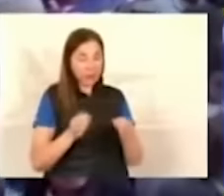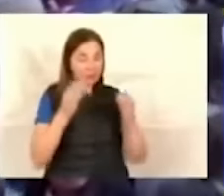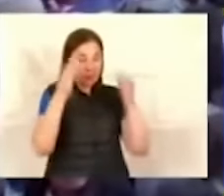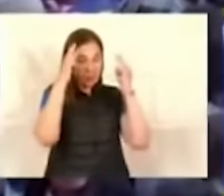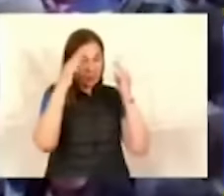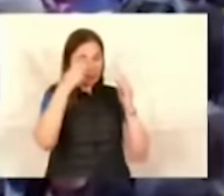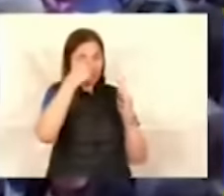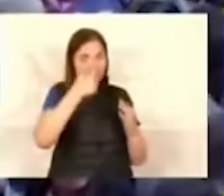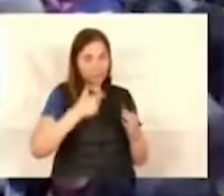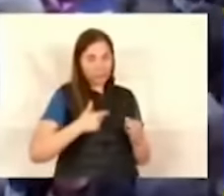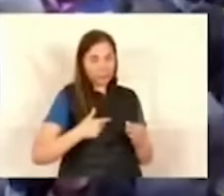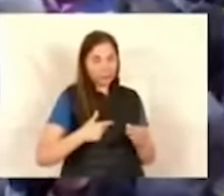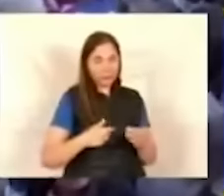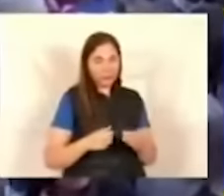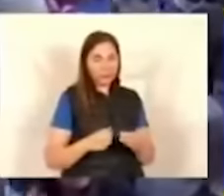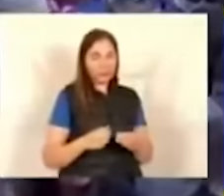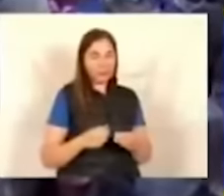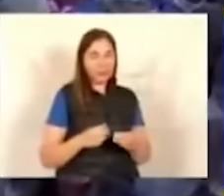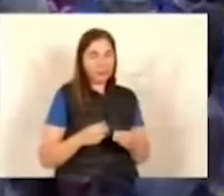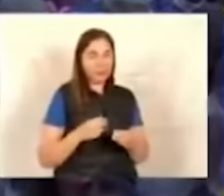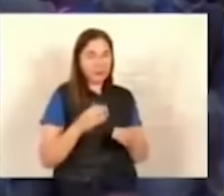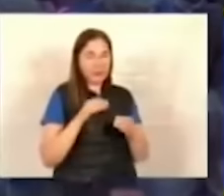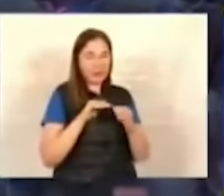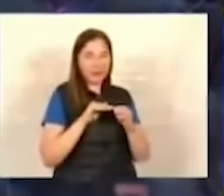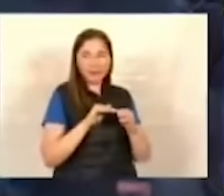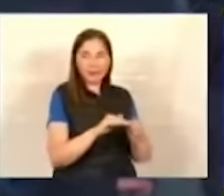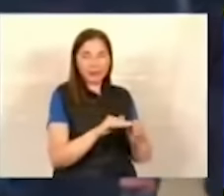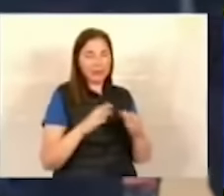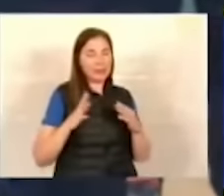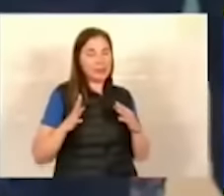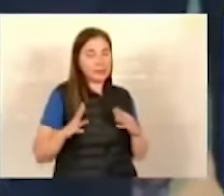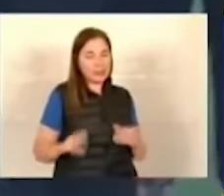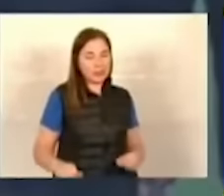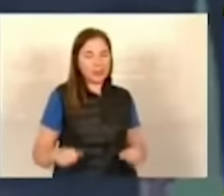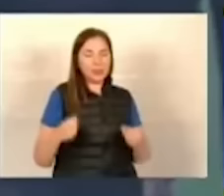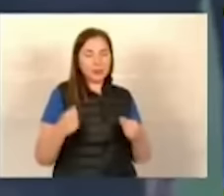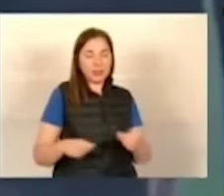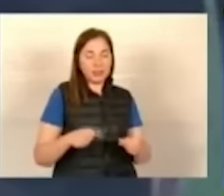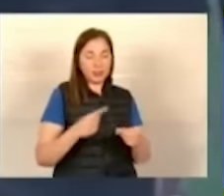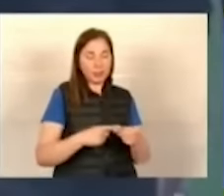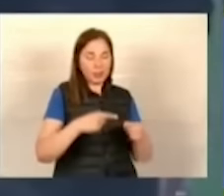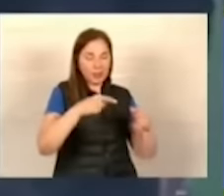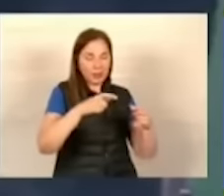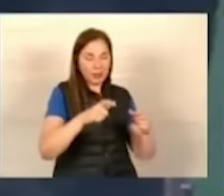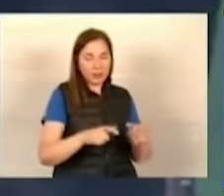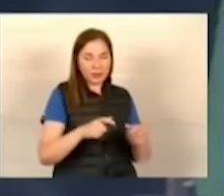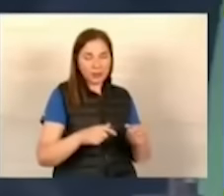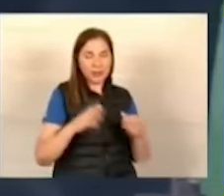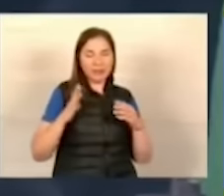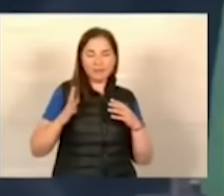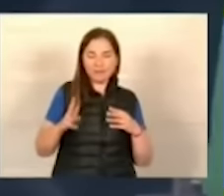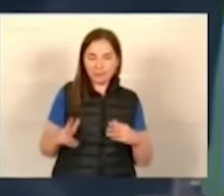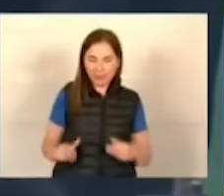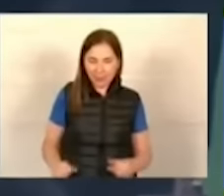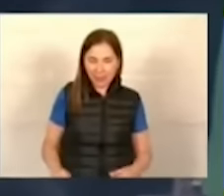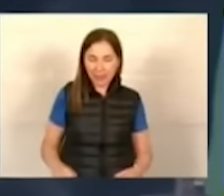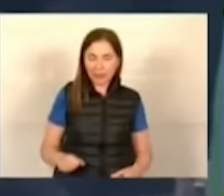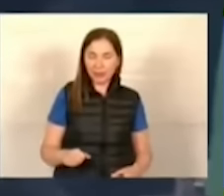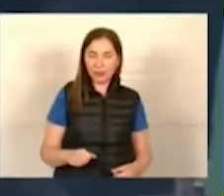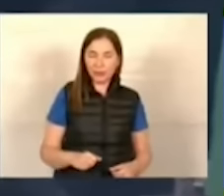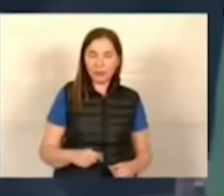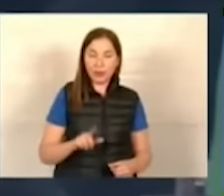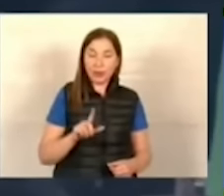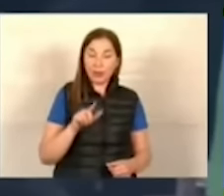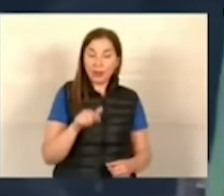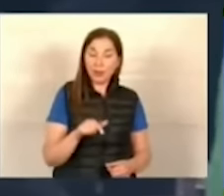primeiro ele fala tira o sapato dos seus pés porque a terra aqui é santa a terra aqui é santa